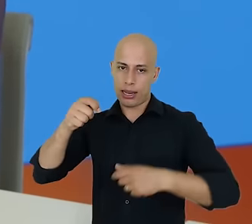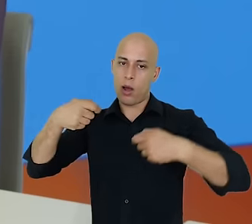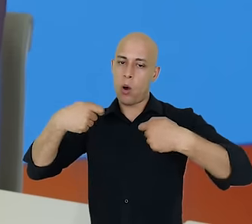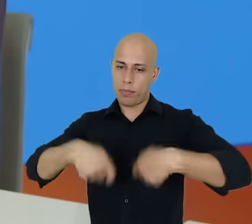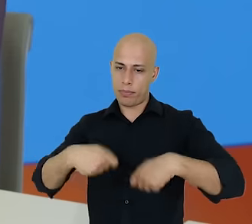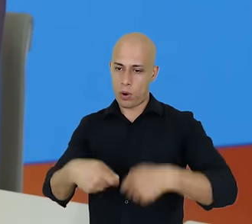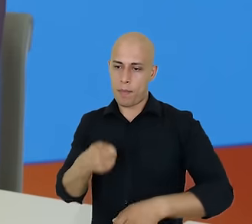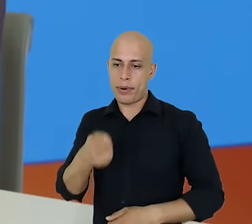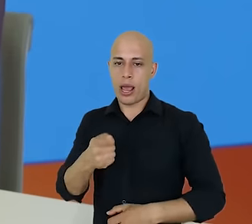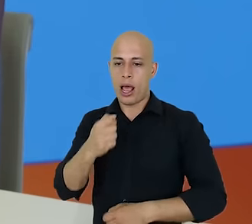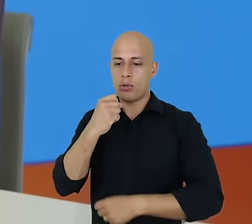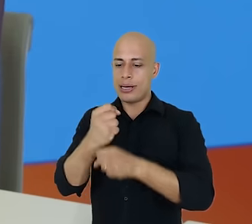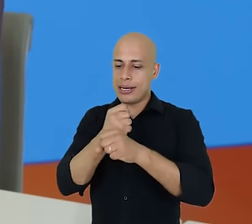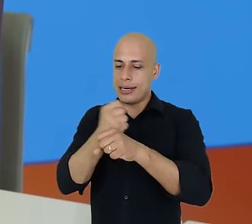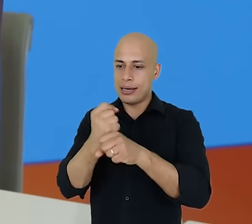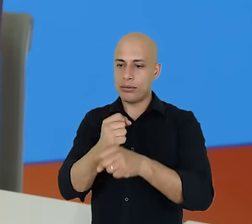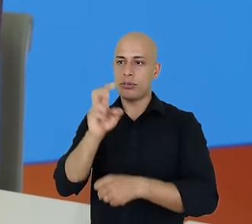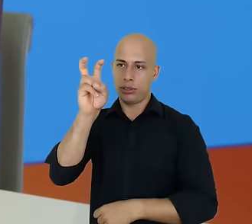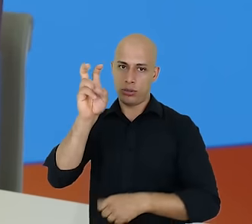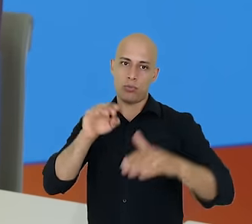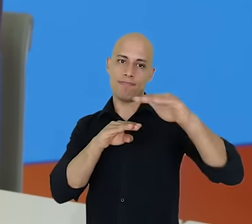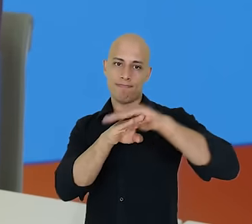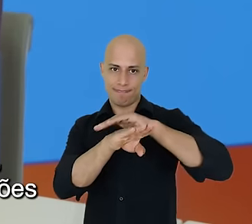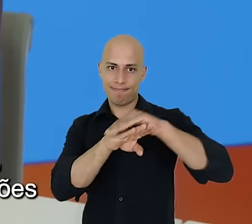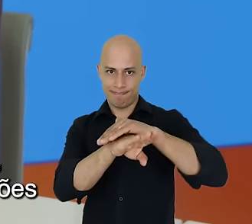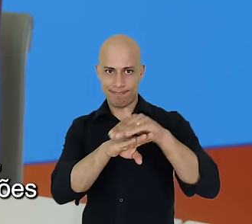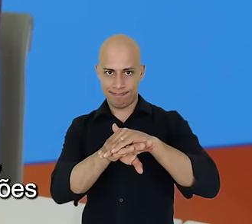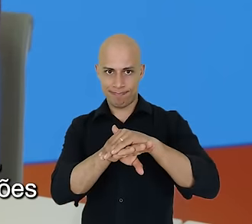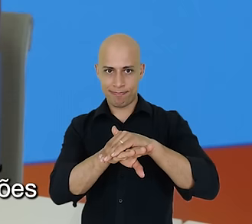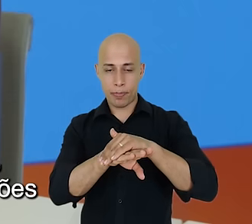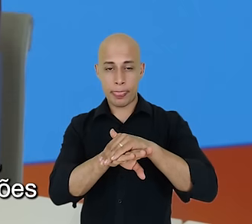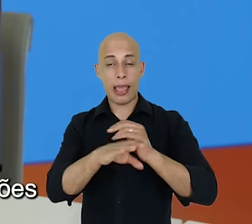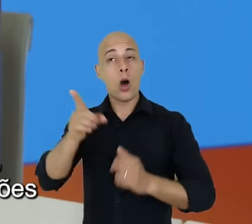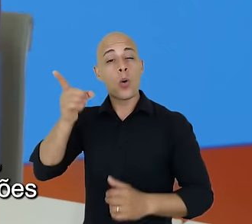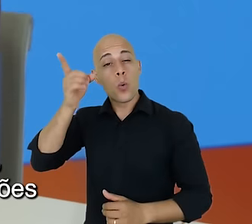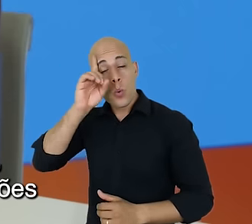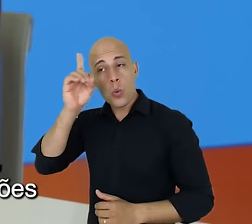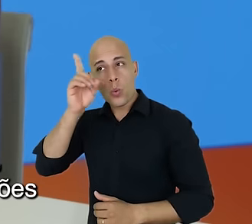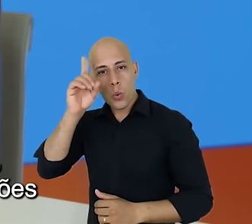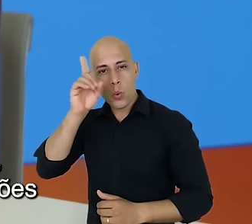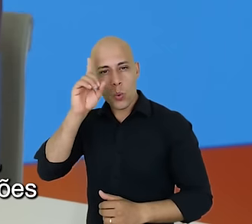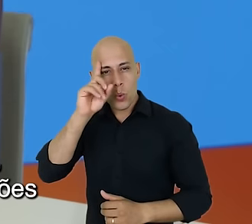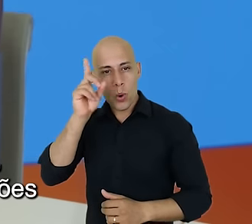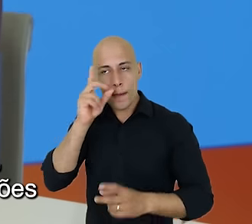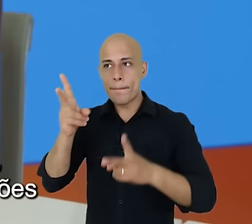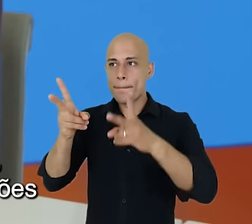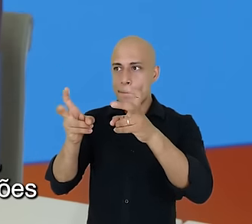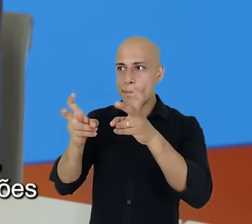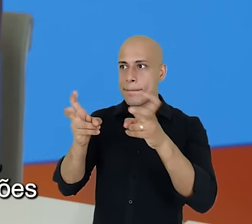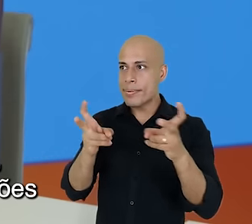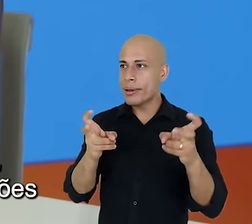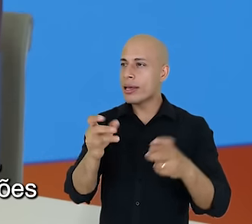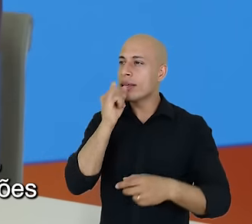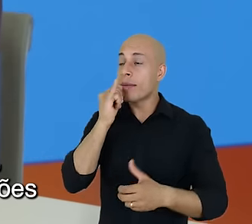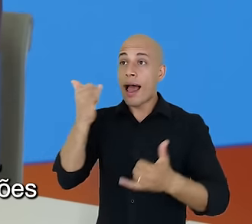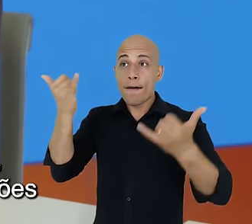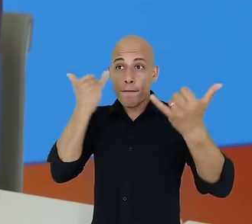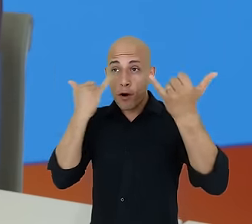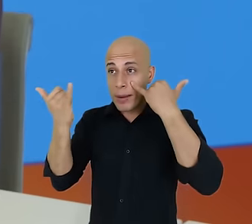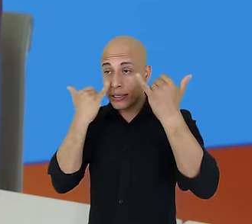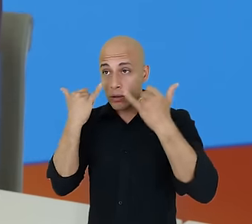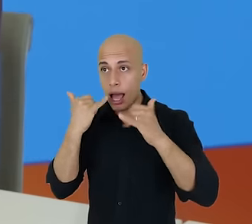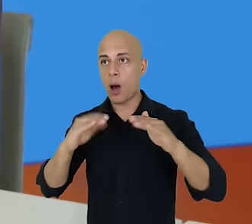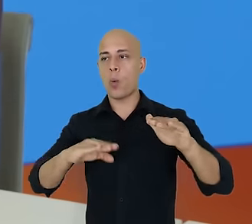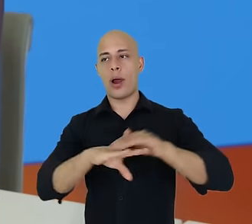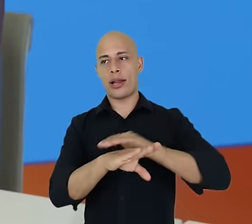né eu acabei não falando eu sou formado em contabilidade e no dia a dia que a gente percebe a gente se puder guardar as informações